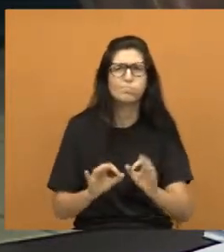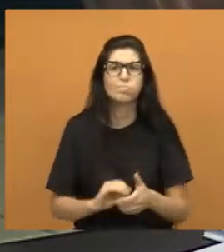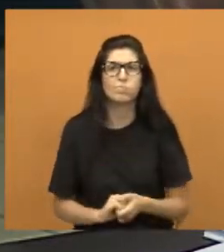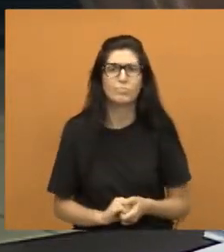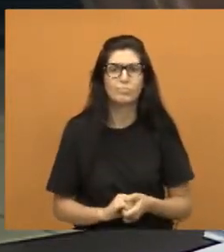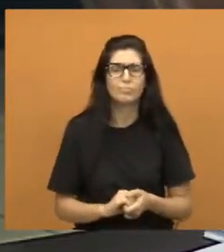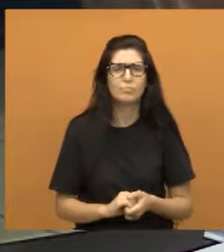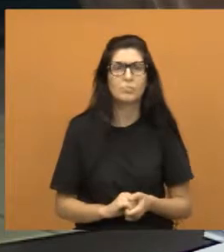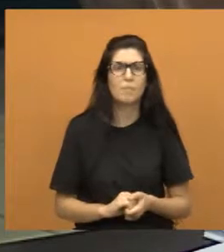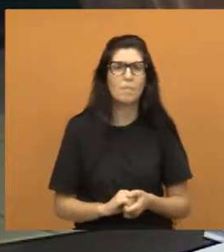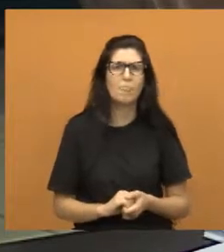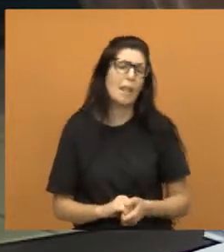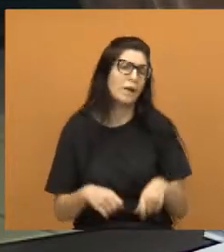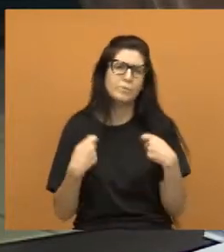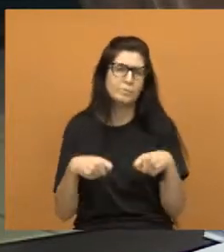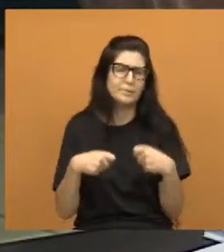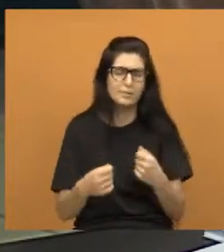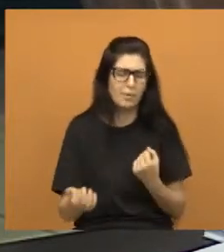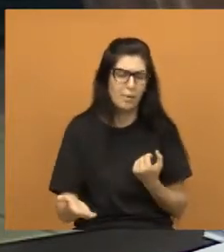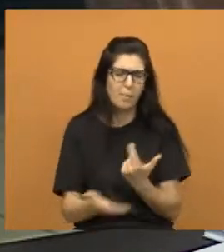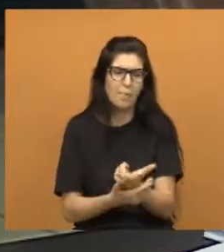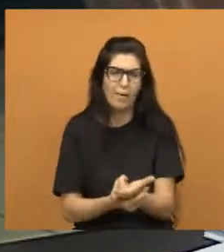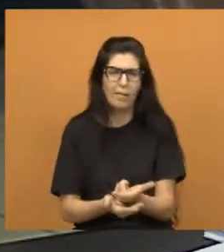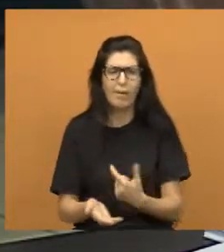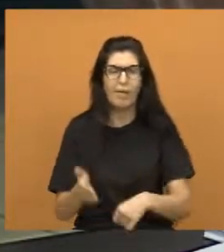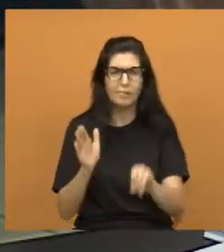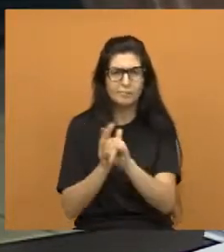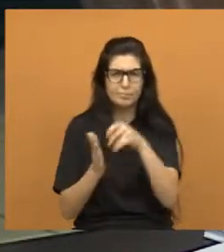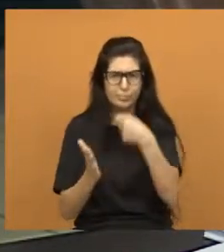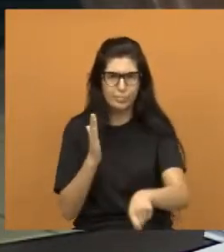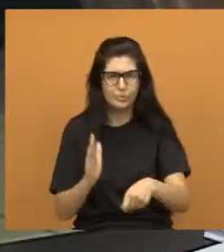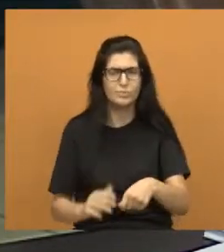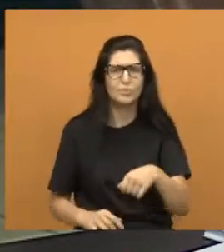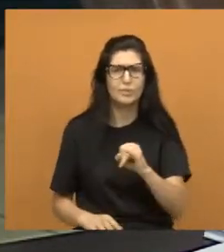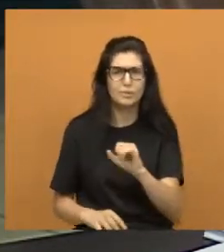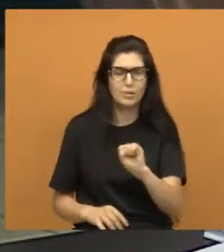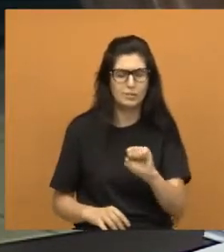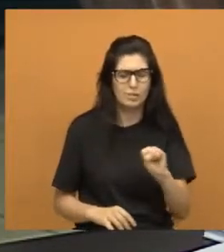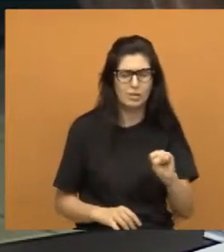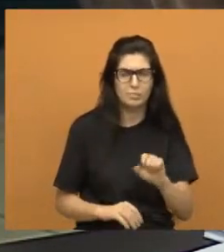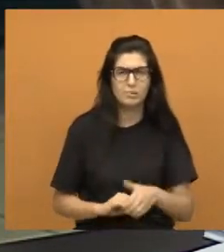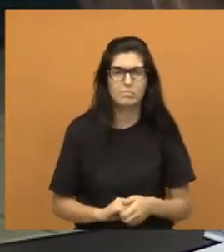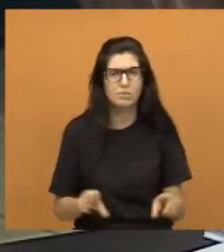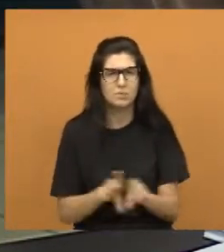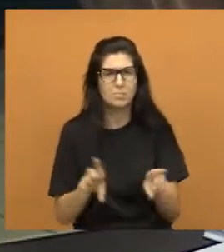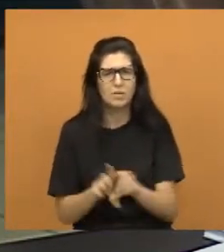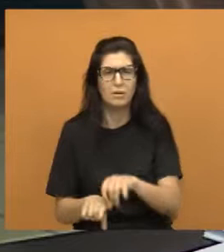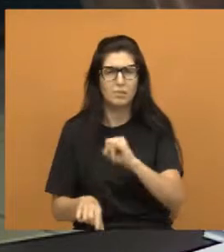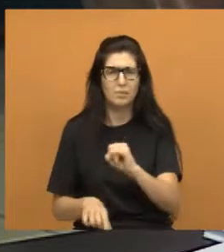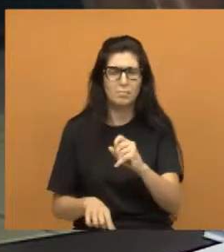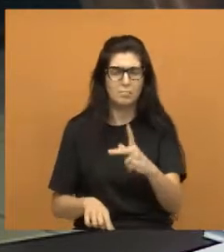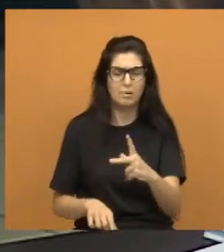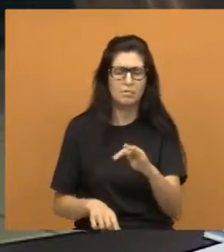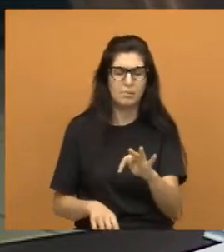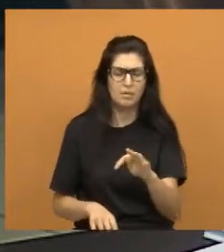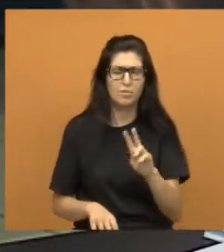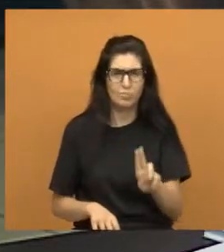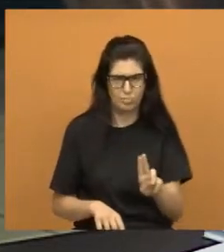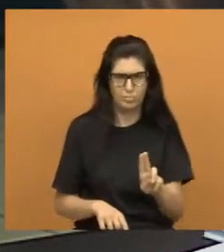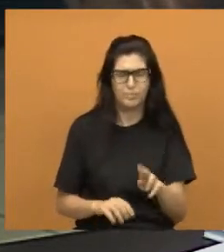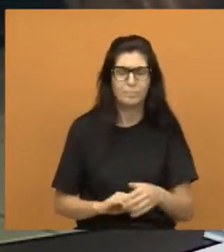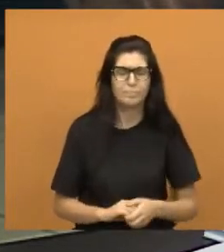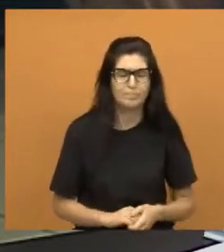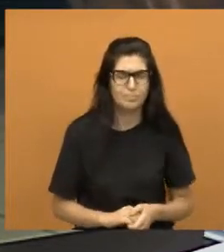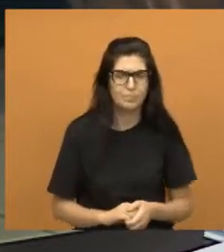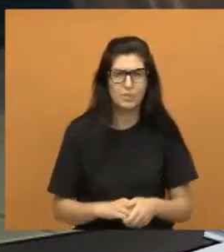uma isenção, né, de uma parte do imposto dela, do ISS e, se não me falha a memória, do IPTU. Só que, assim, a gente nunca